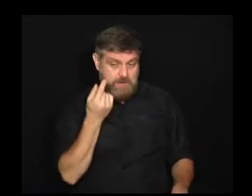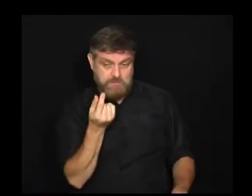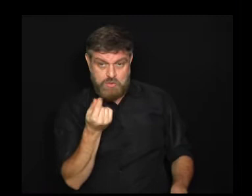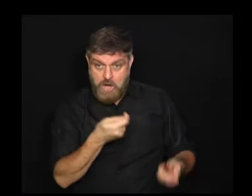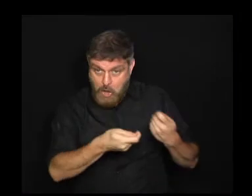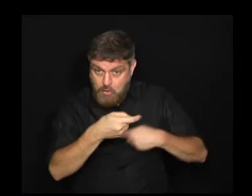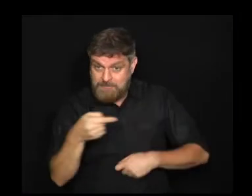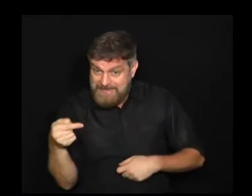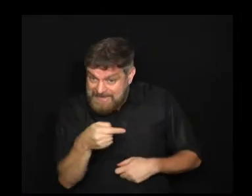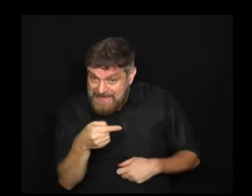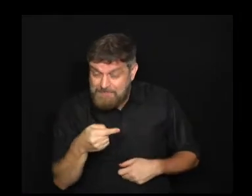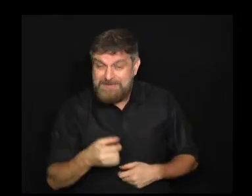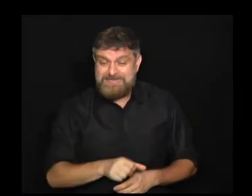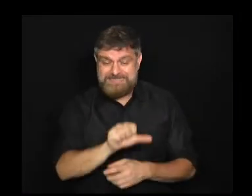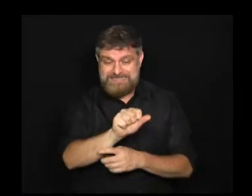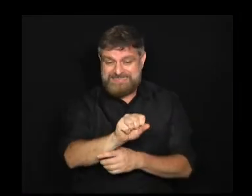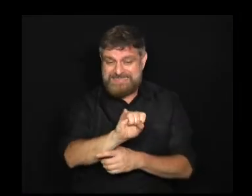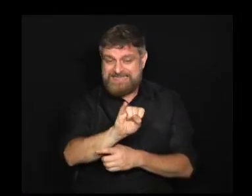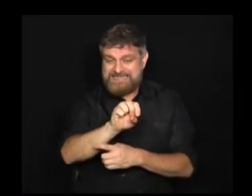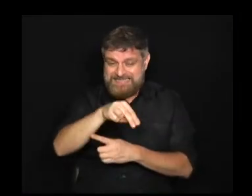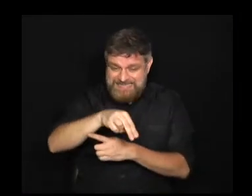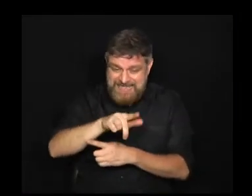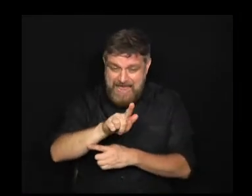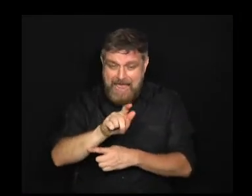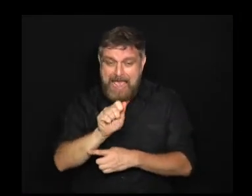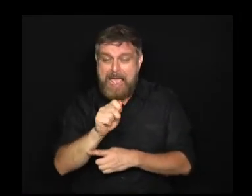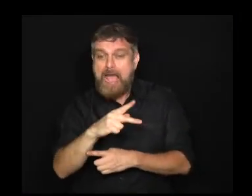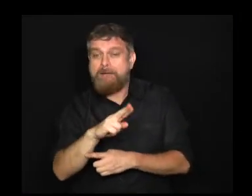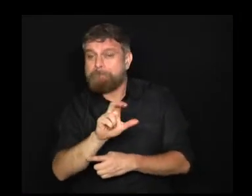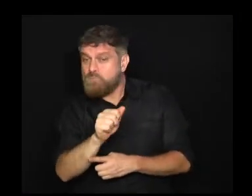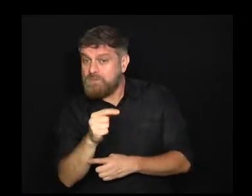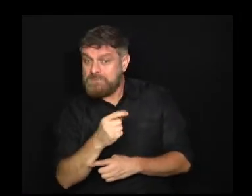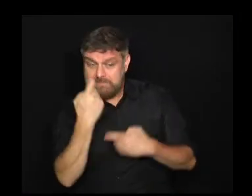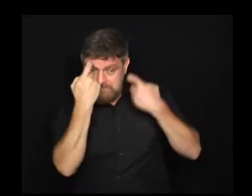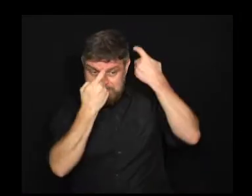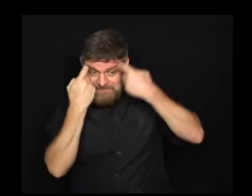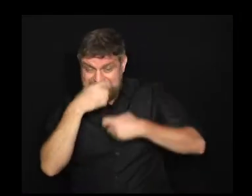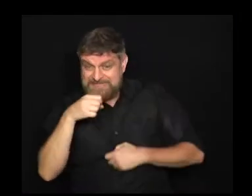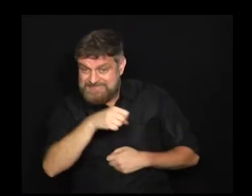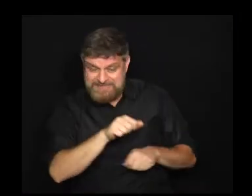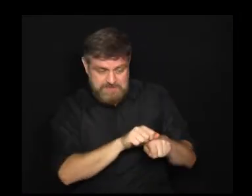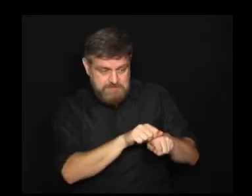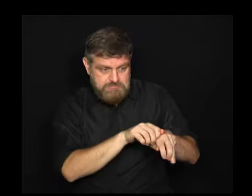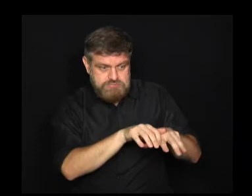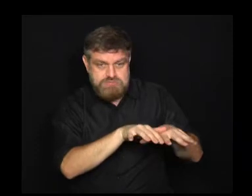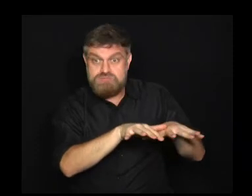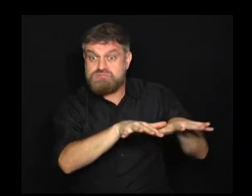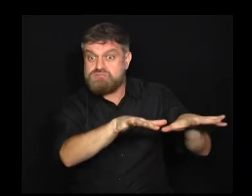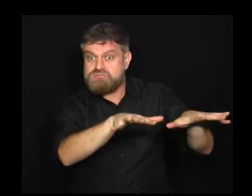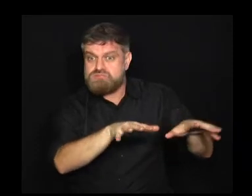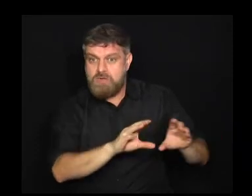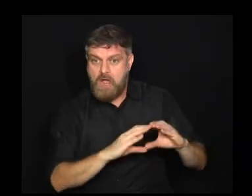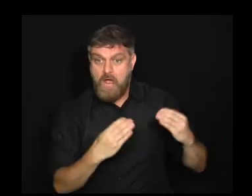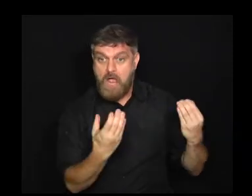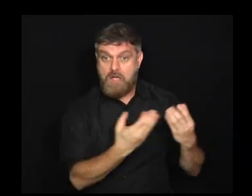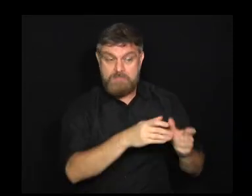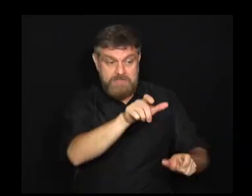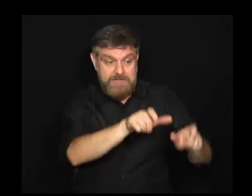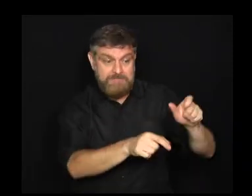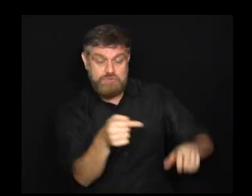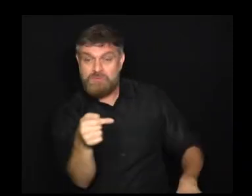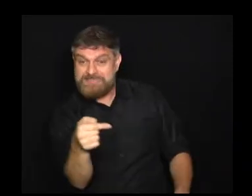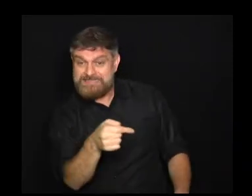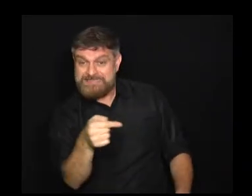lá, ela tem uma importância estratégica. Isso faz com que, se começar a ter transmissão realmente na comunidade em